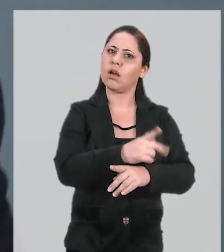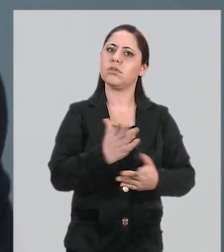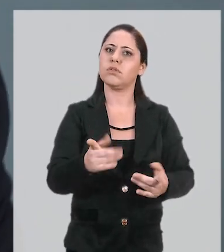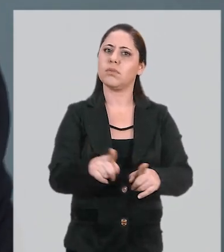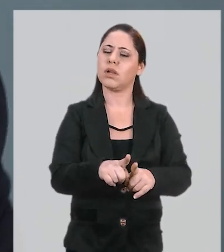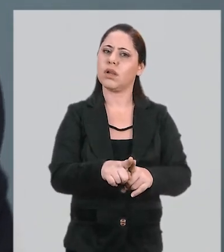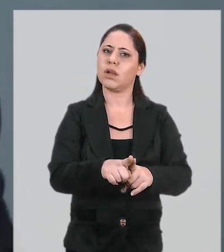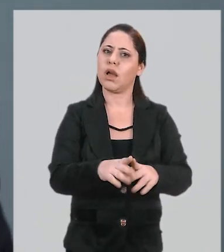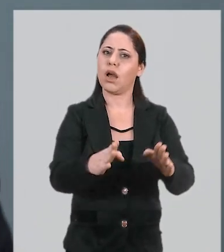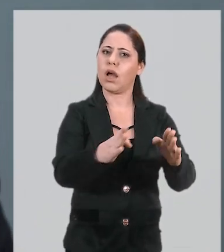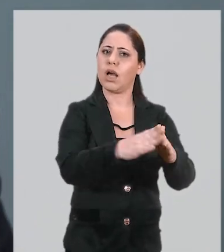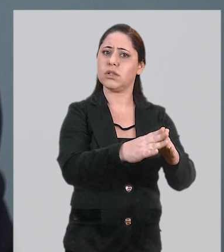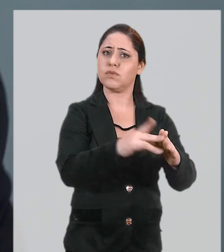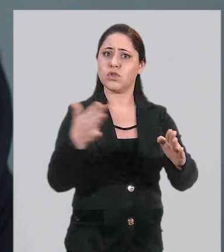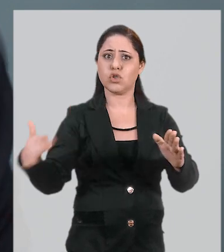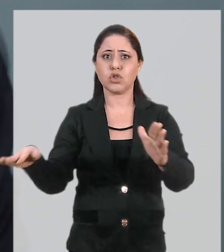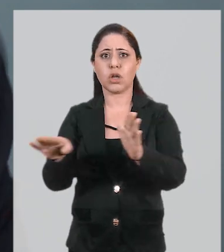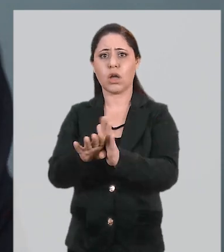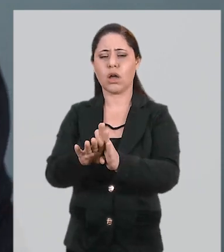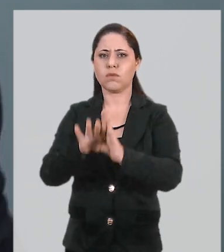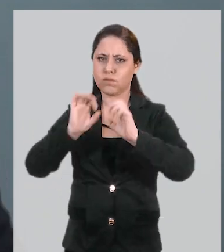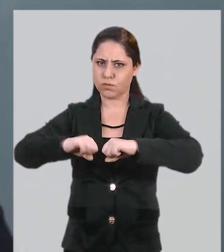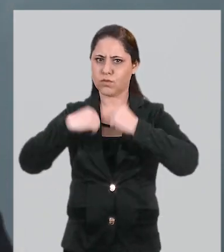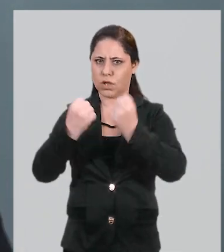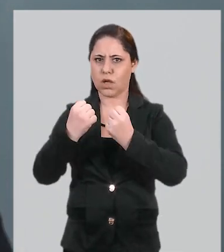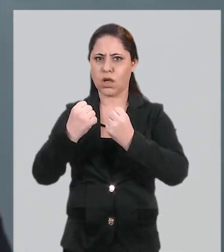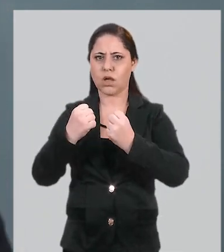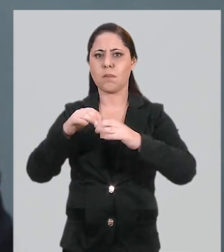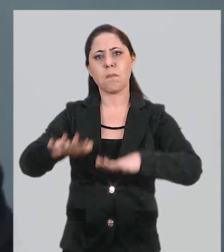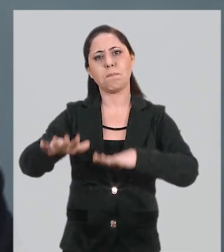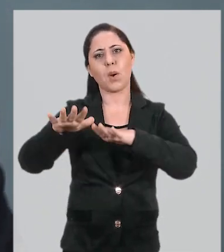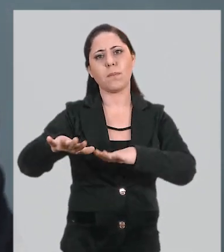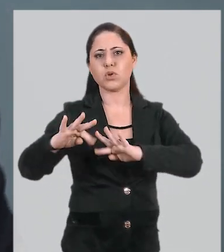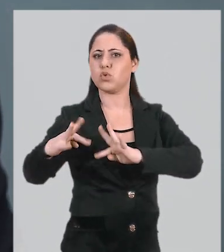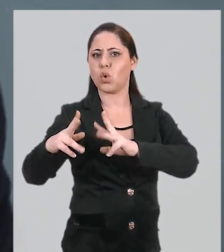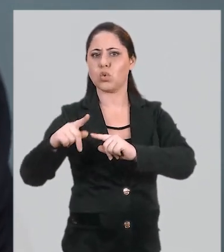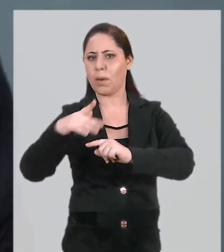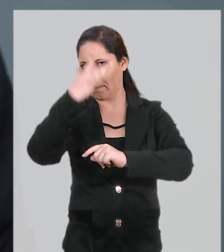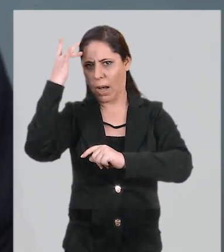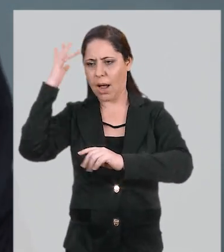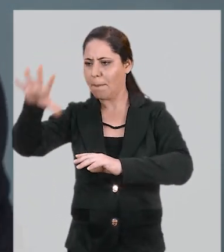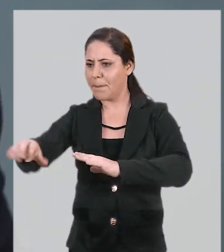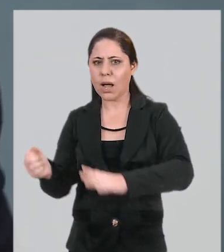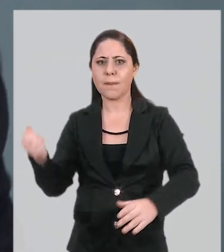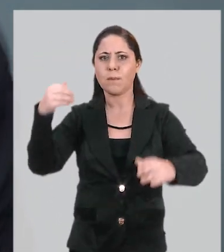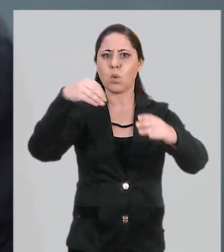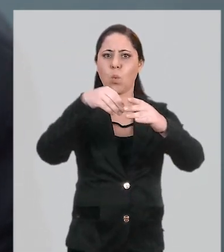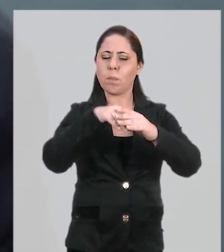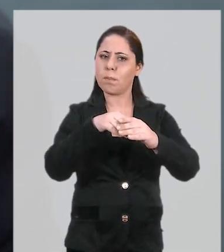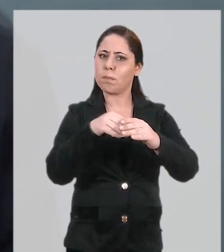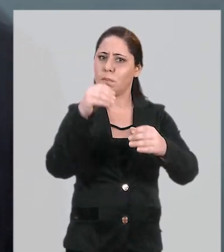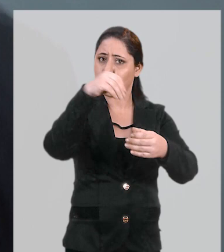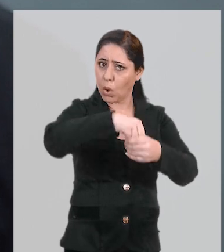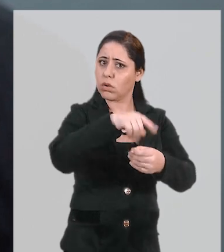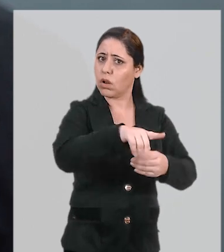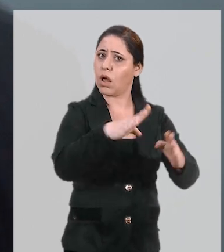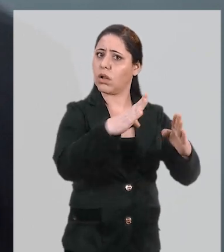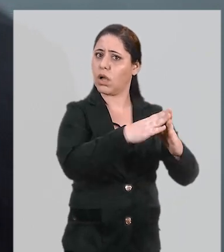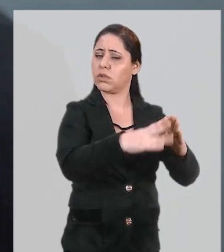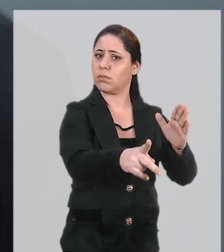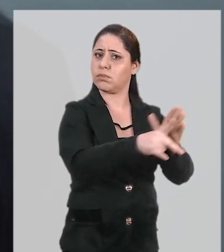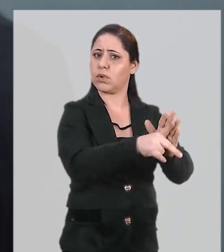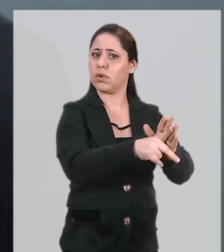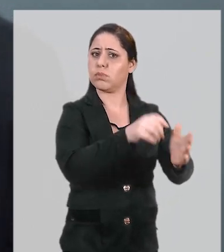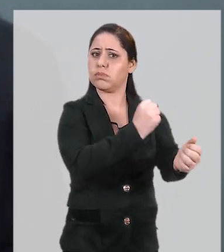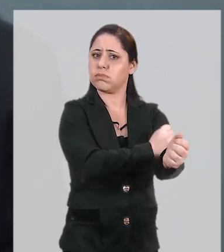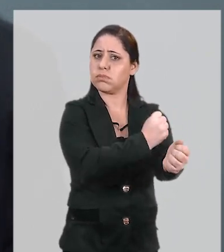casa compulsória, de você realmente chegar, fazer o enfrentamento, imobilizar e internar. E aí que entra a Comissão de Direitos Humanos,